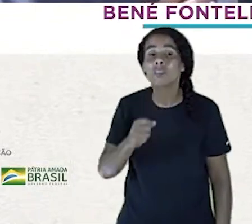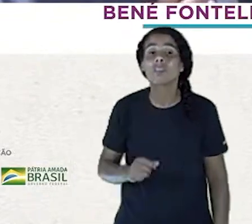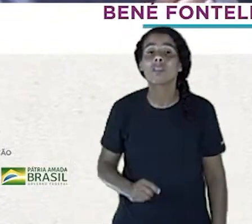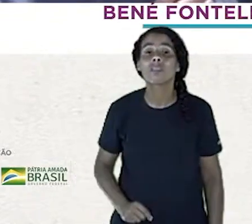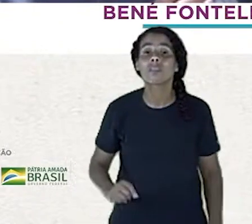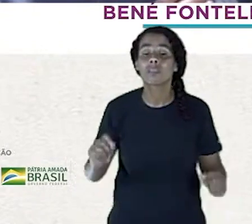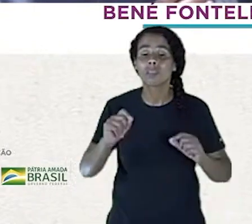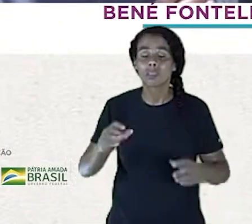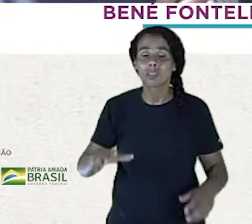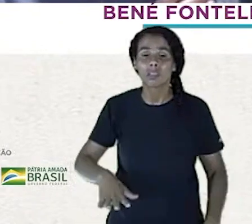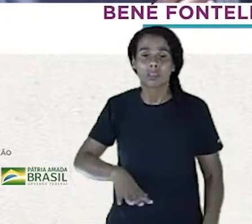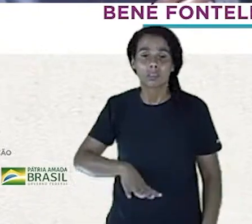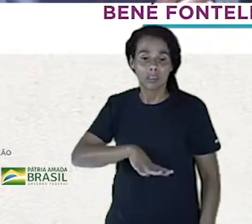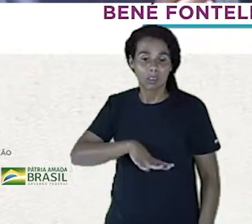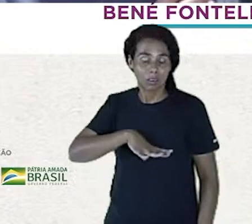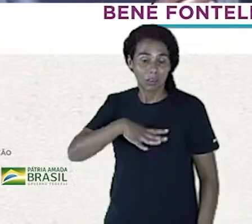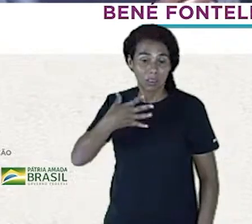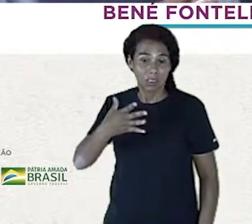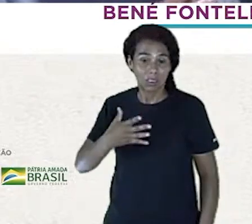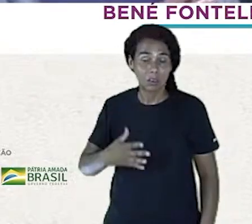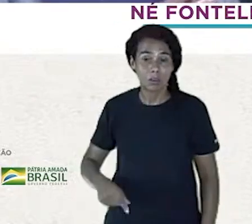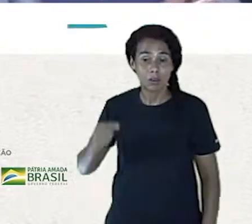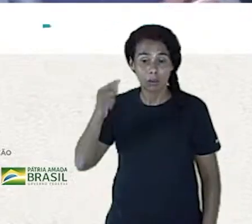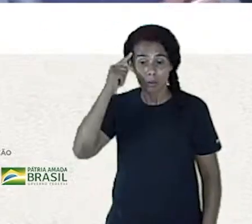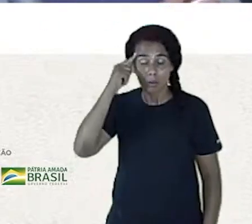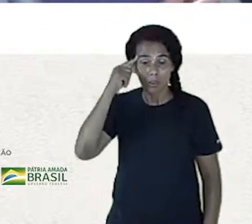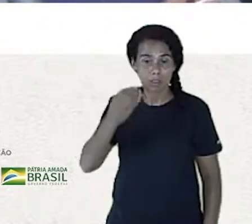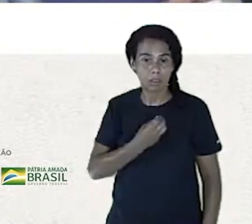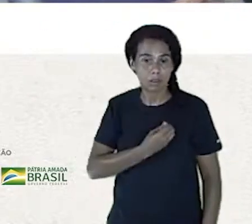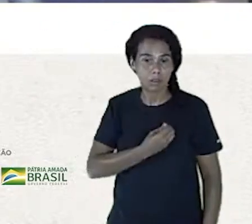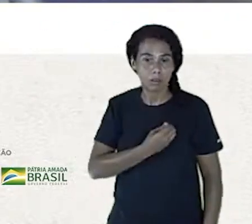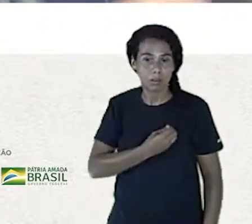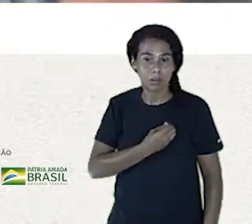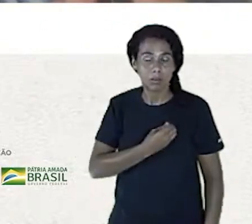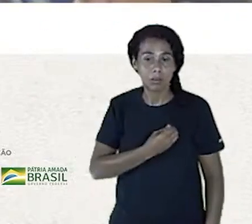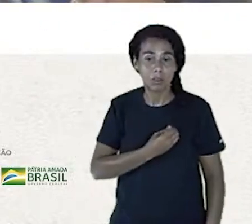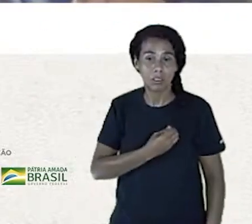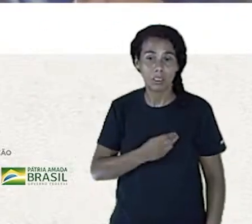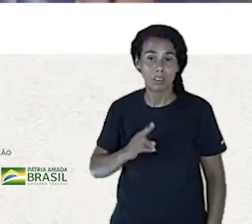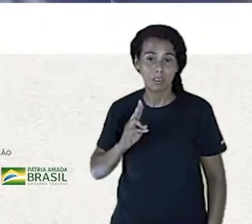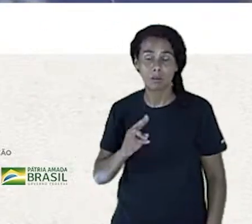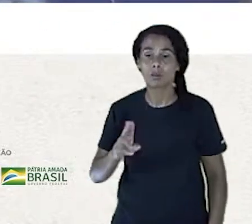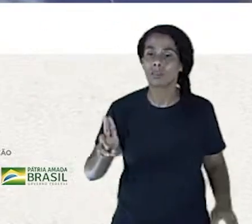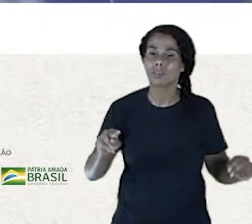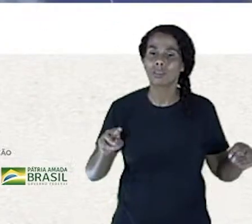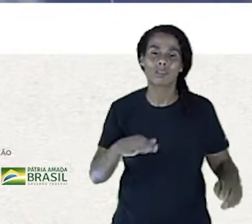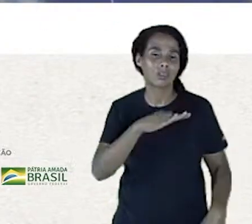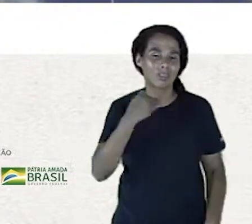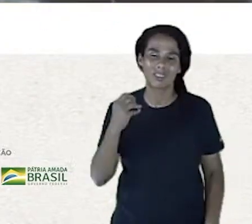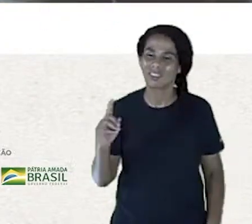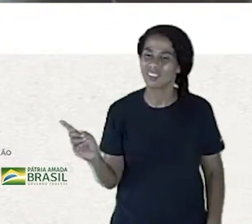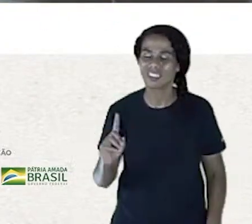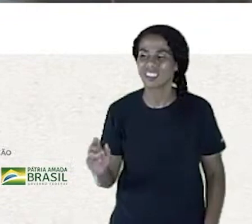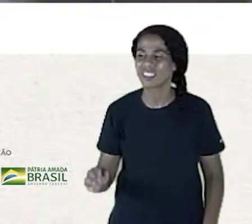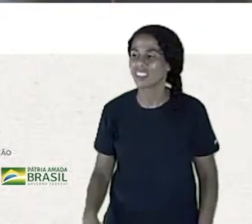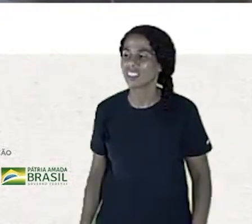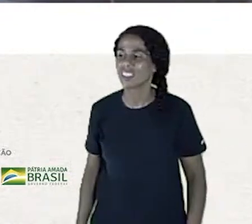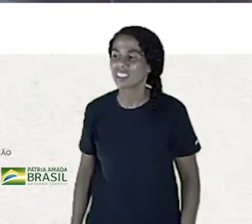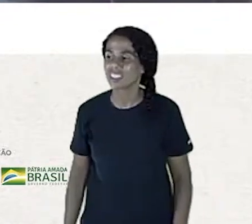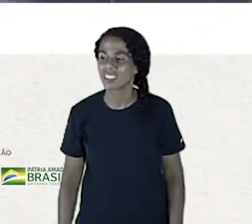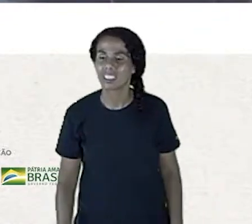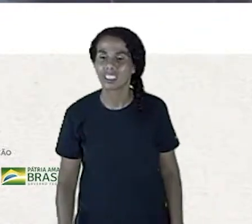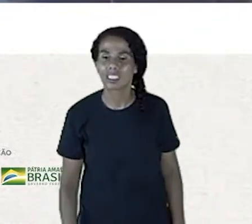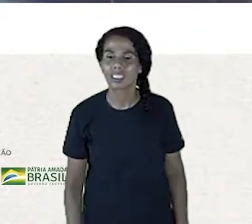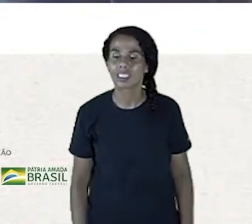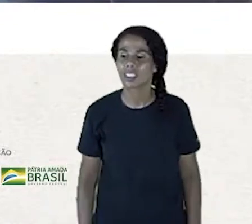de achar que é imortal. Liga o som, Bené. Meu som está desligado. Seu som,